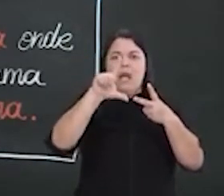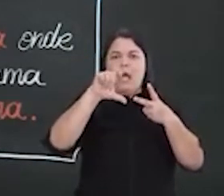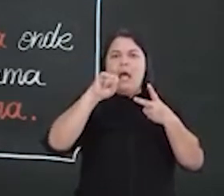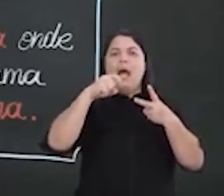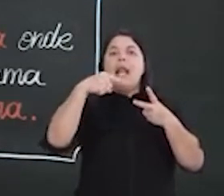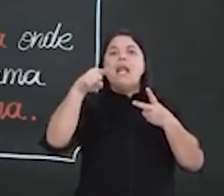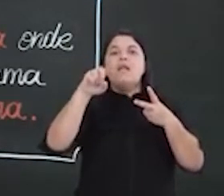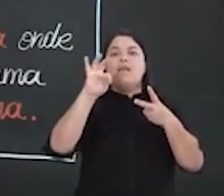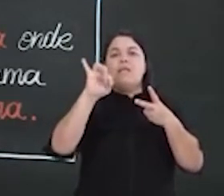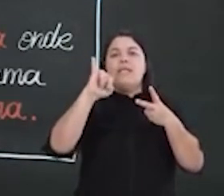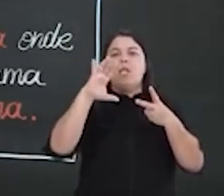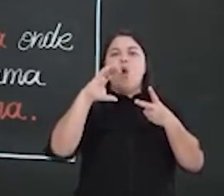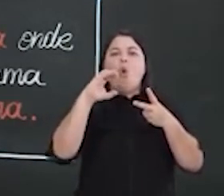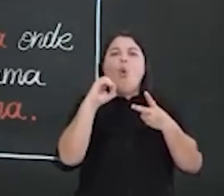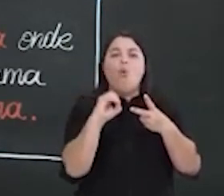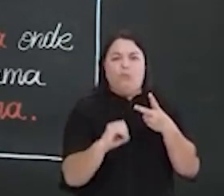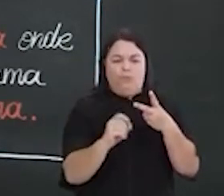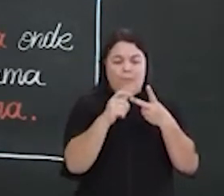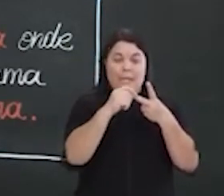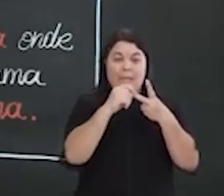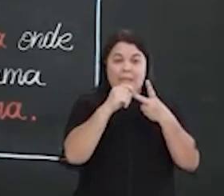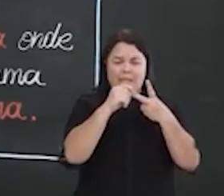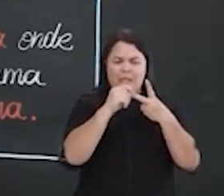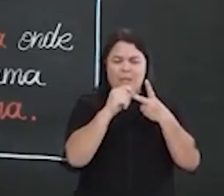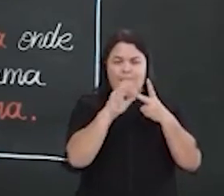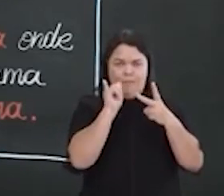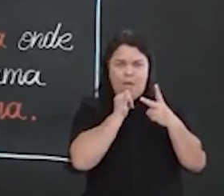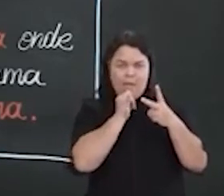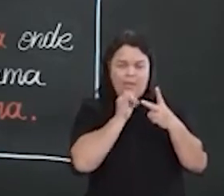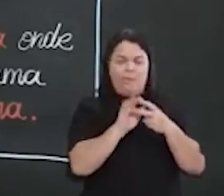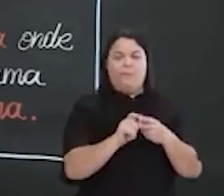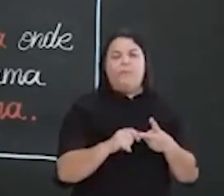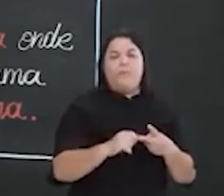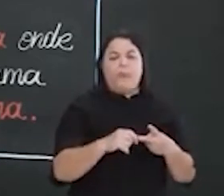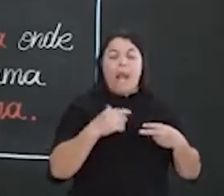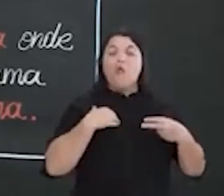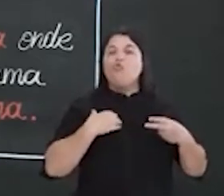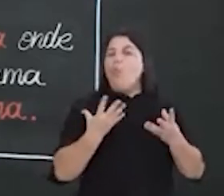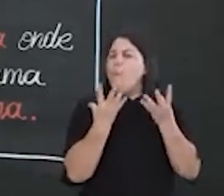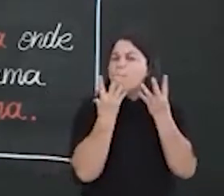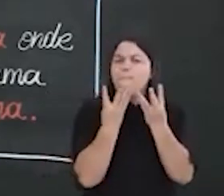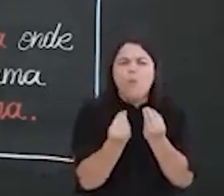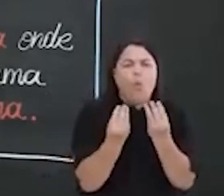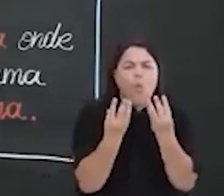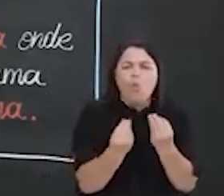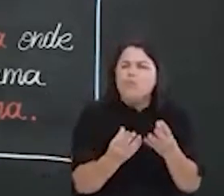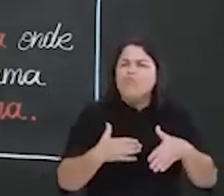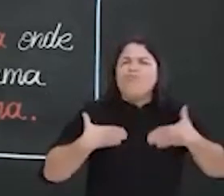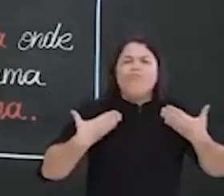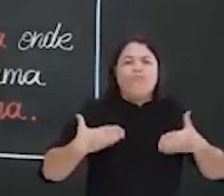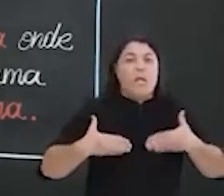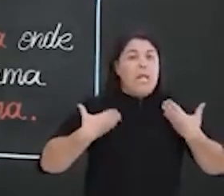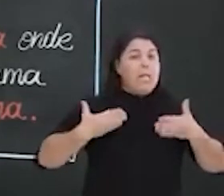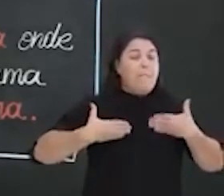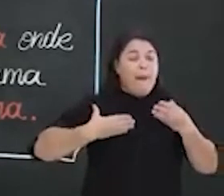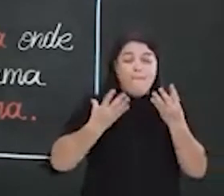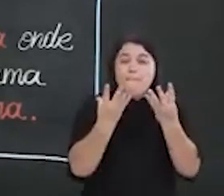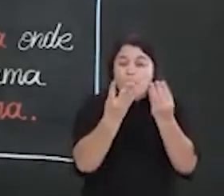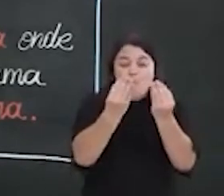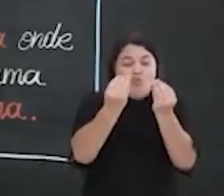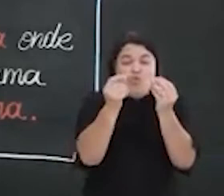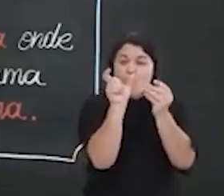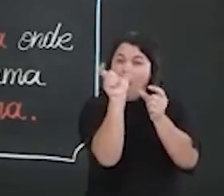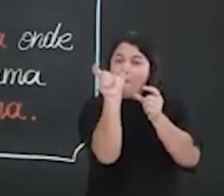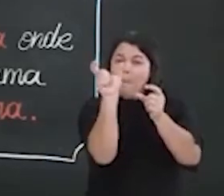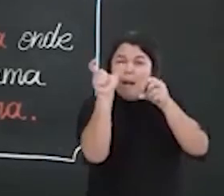que vão marcar a intensidade. Se eu digo, por exemplo, que eu estou muito feliz, bastante feliz, aí eu tenho uma